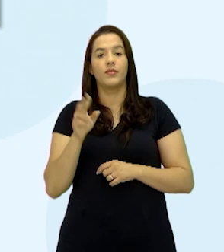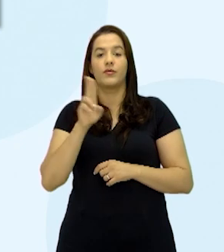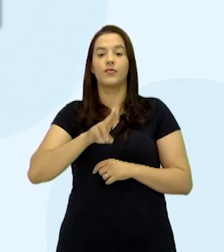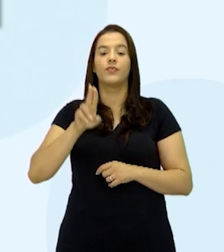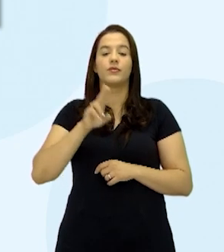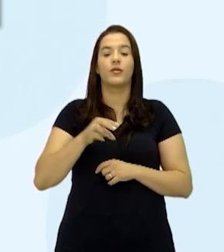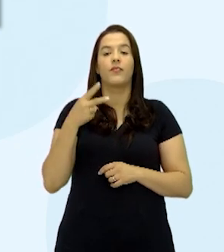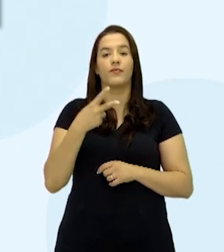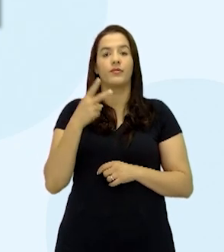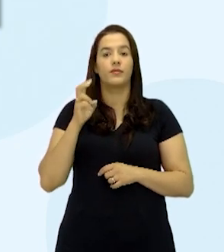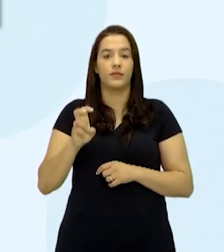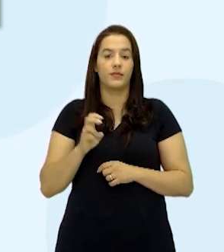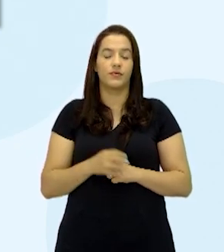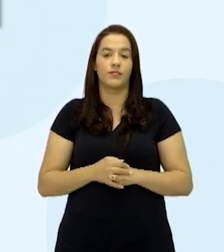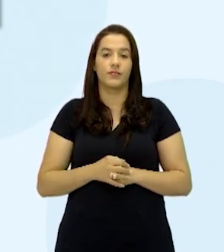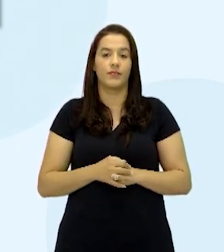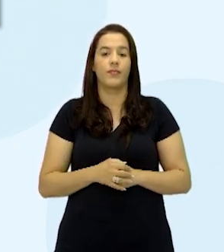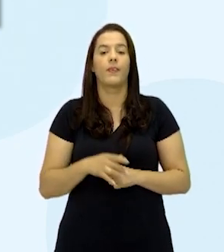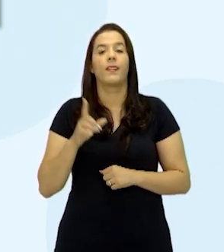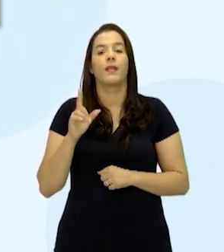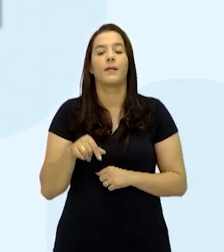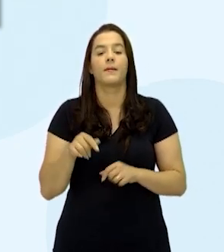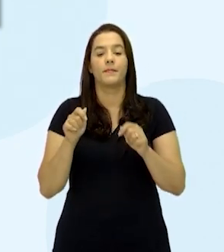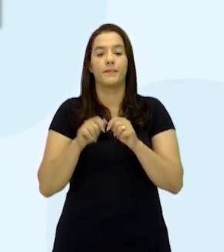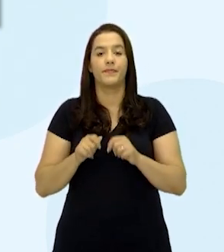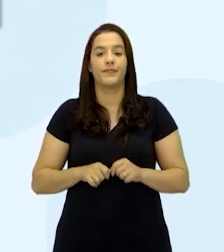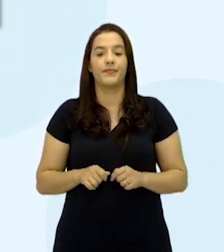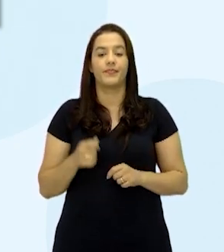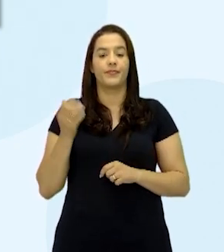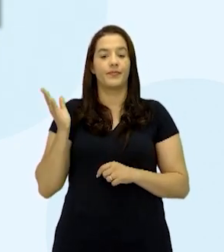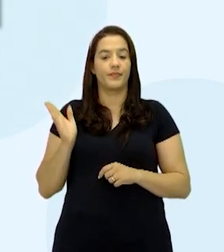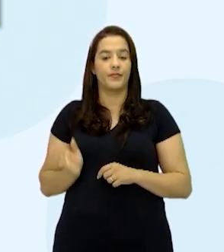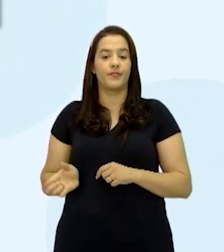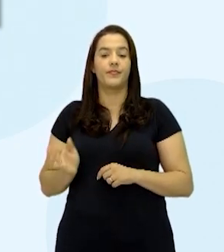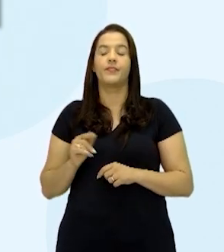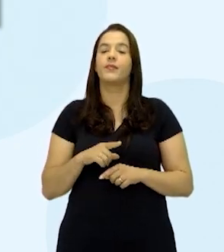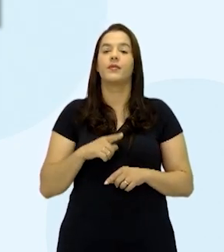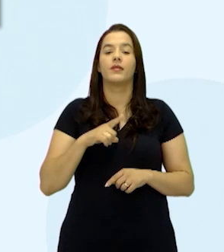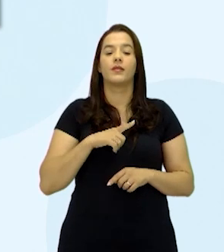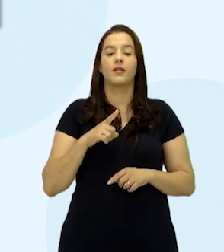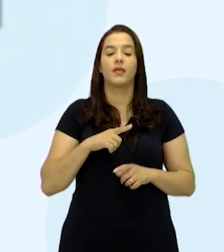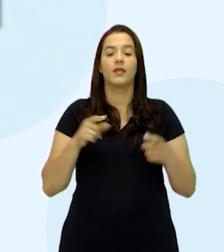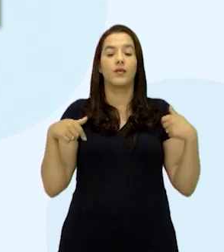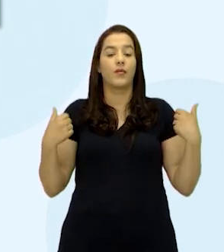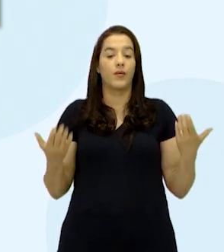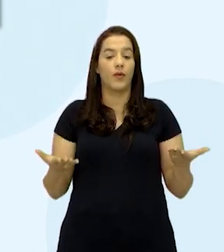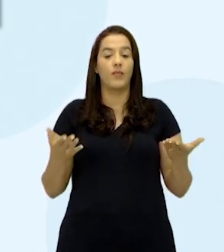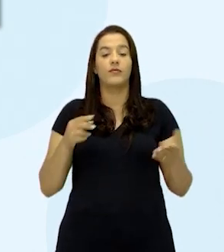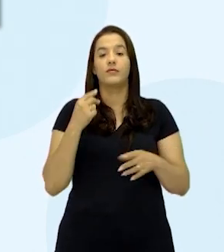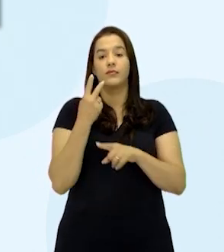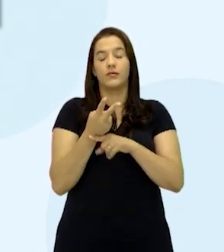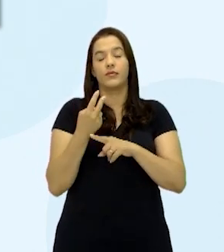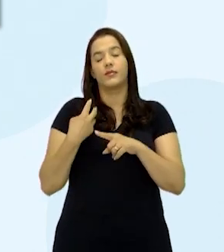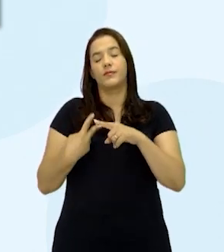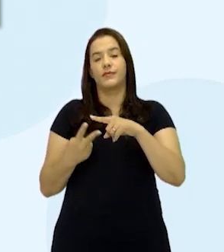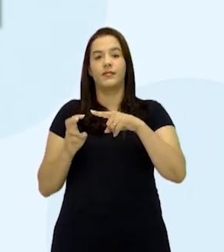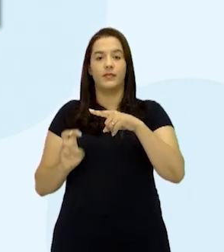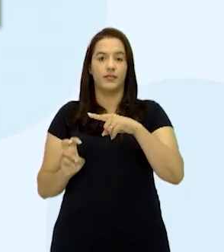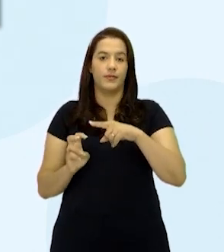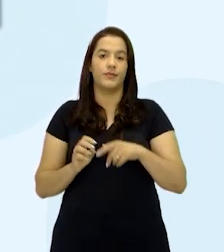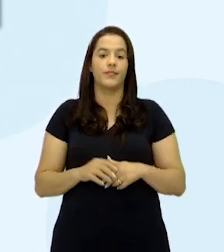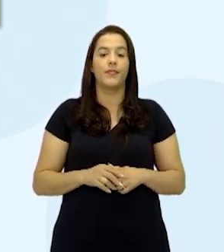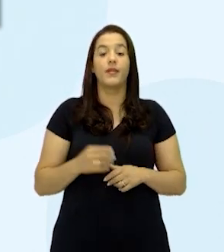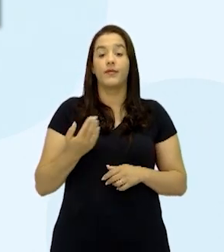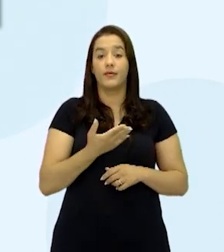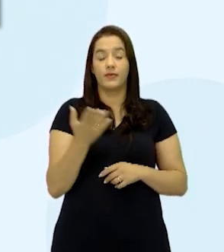Faltam 2. Exatamente. Então, vou fazer 25 25 avos menos 23 25 avos, vai ficar 2 25 avos. E